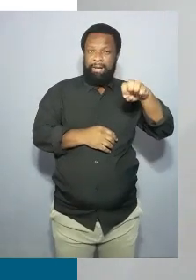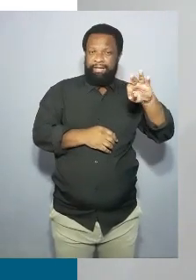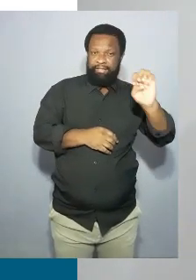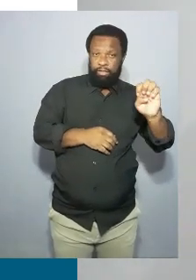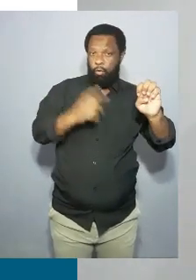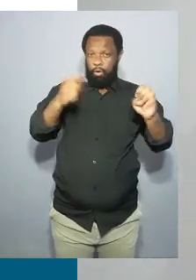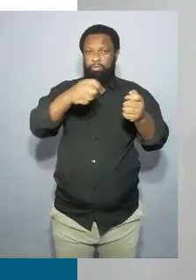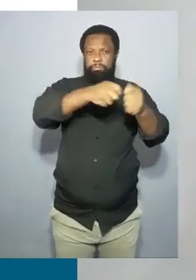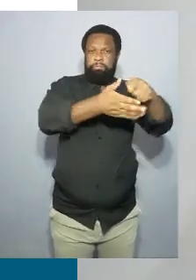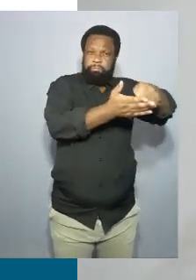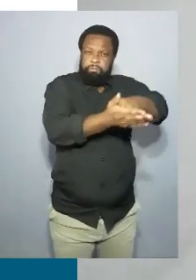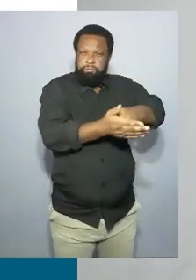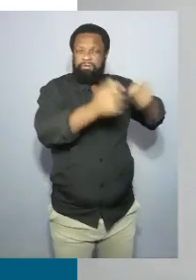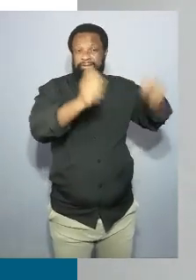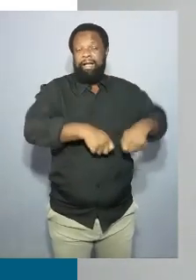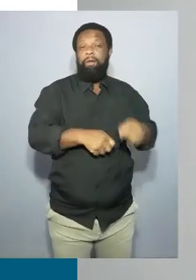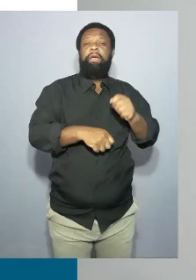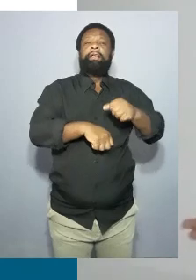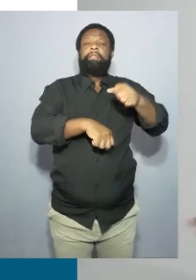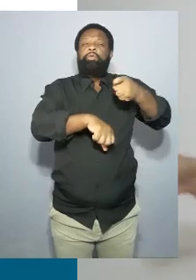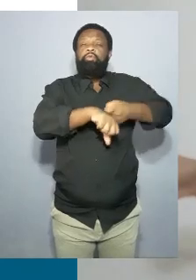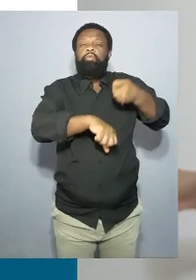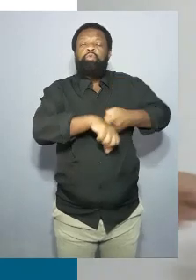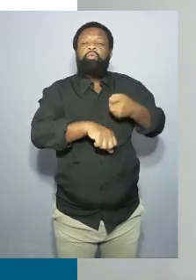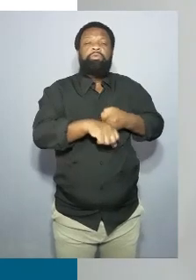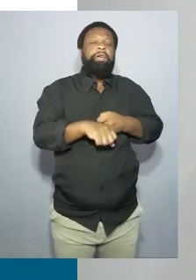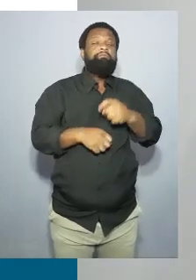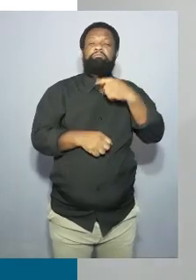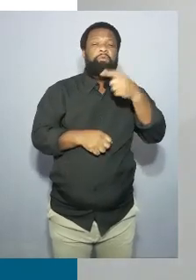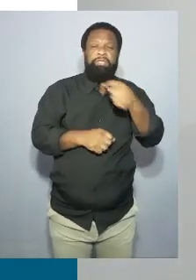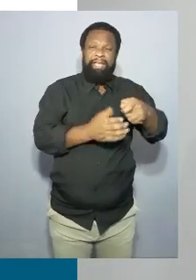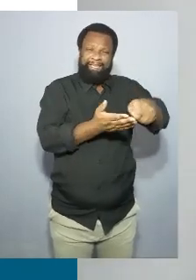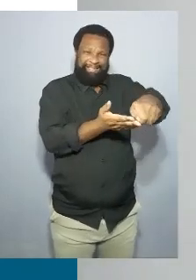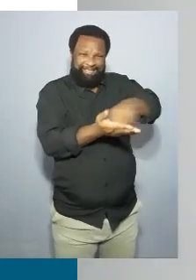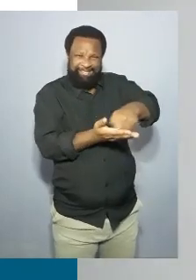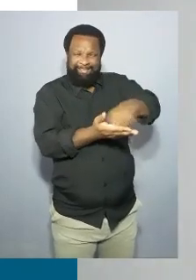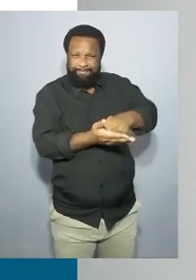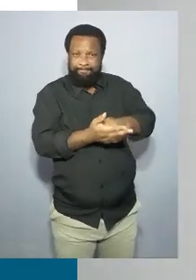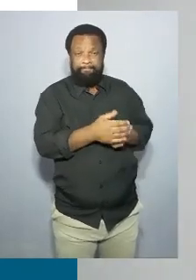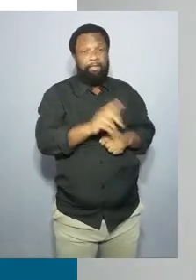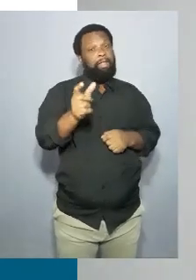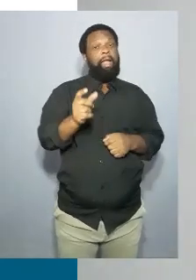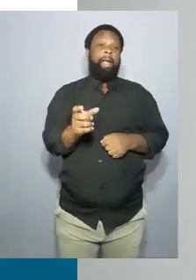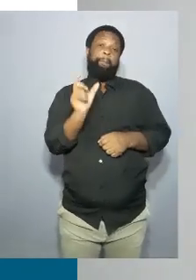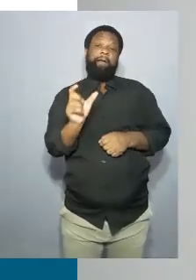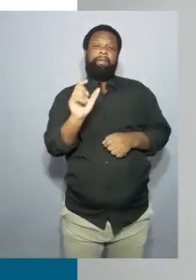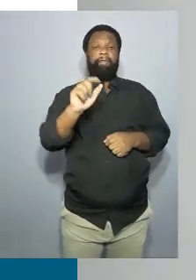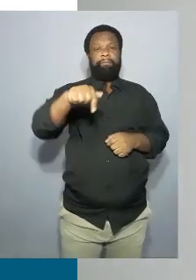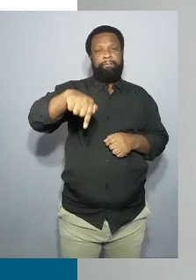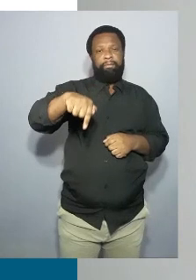está relacionada com essa resistência ao risco. Tudo bem? E já essa palavra quebradiço